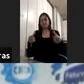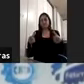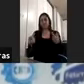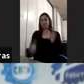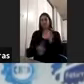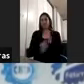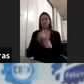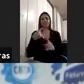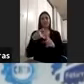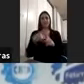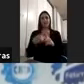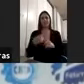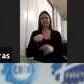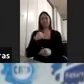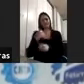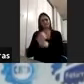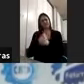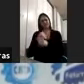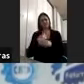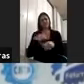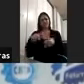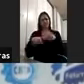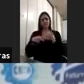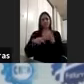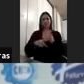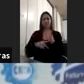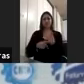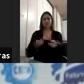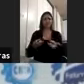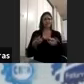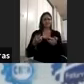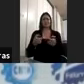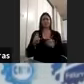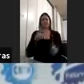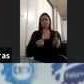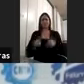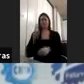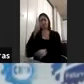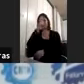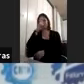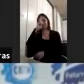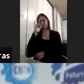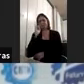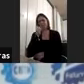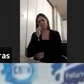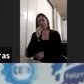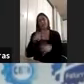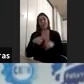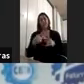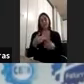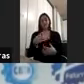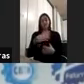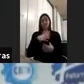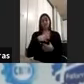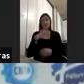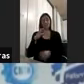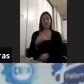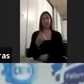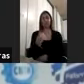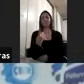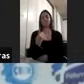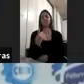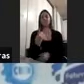muitos anos e eu já vi várias coisas, claro, a gente sabe como é que os patrões agem, mas eu nunca vi nada, um conjunto assim de